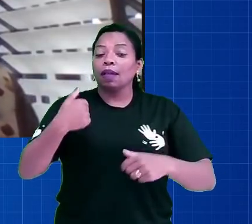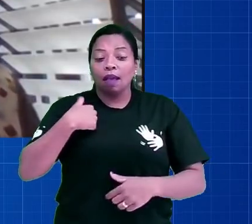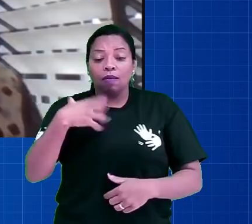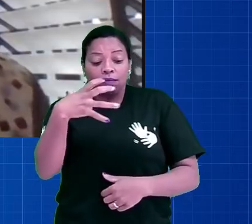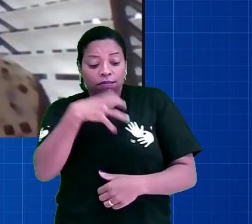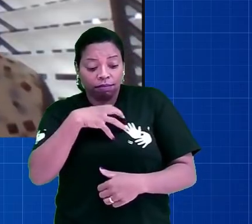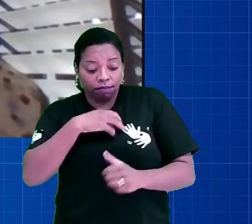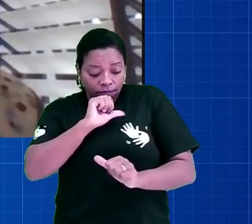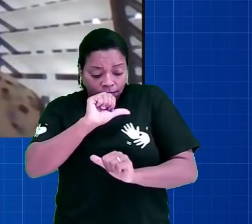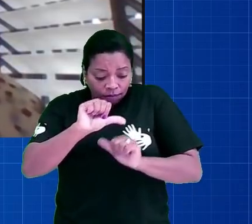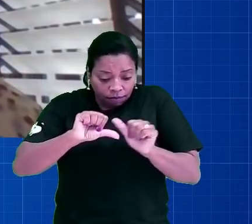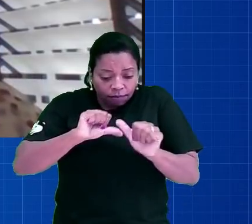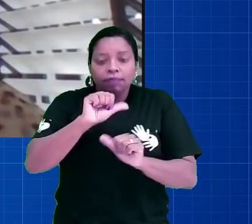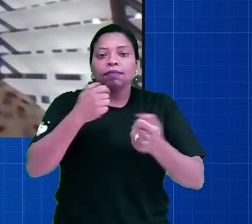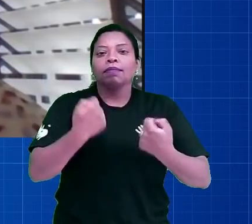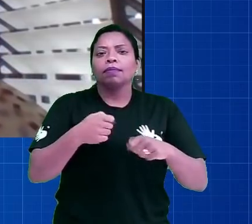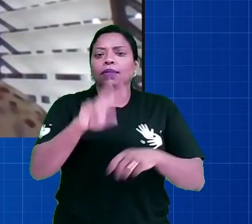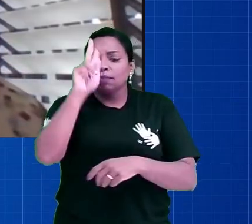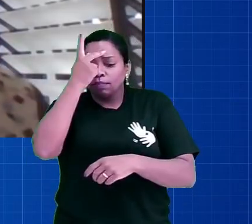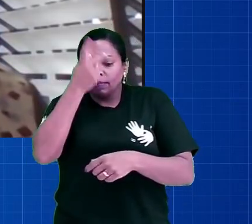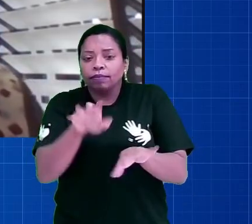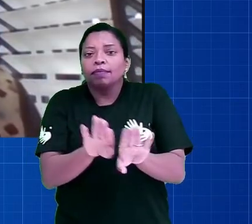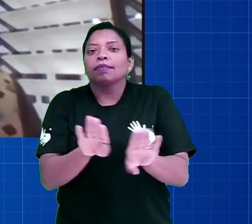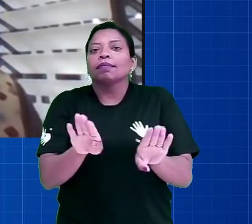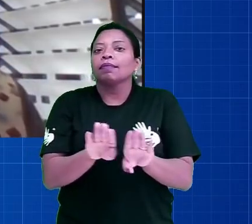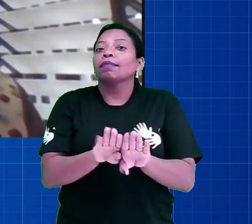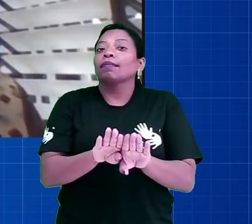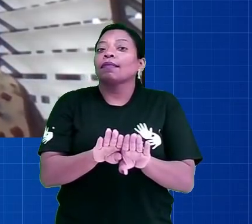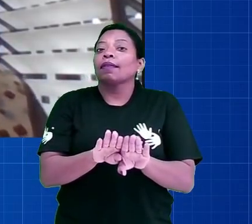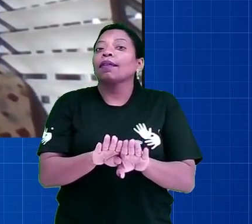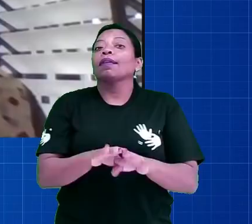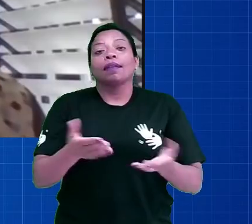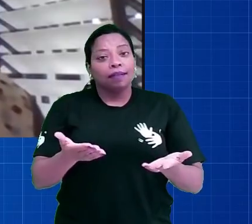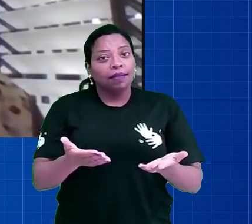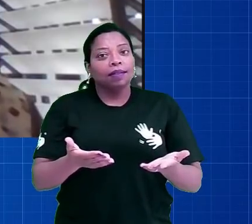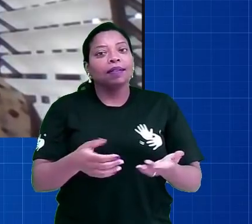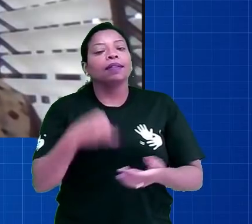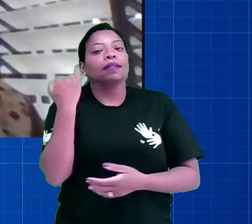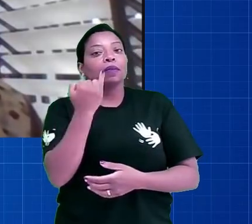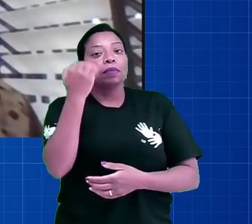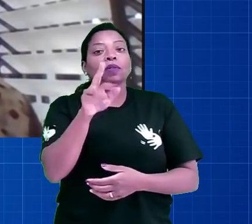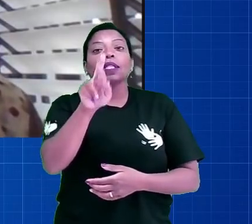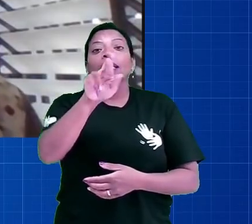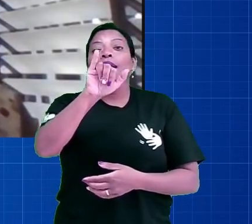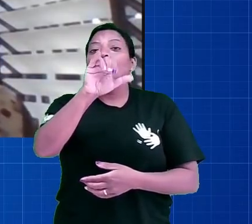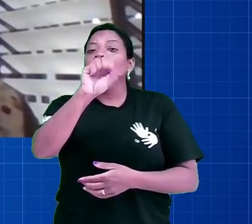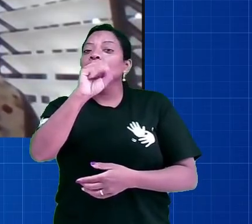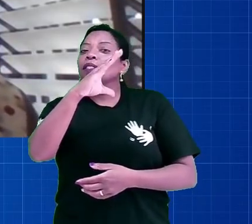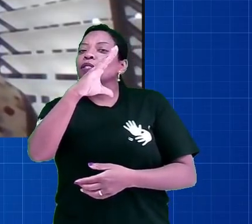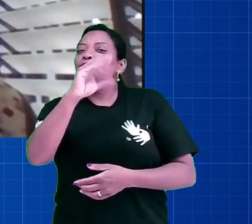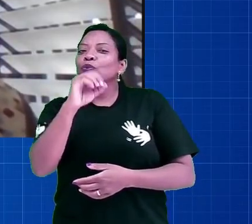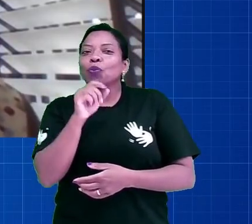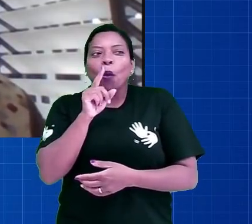juntos, né? Isso significa correr riscos. Essa é uma outra perspectiva também que a gente vê anunciada nas pesquisas,